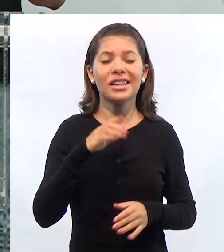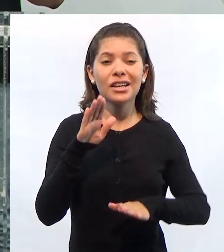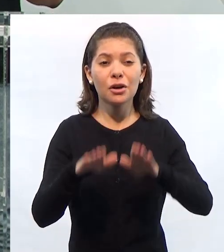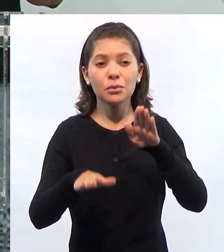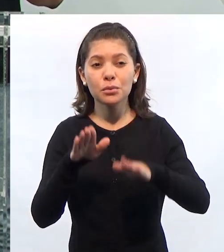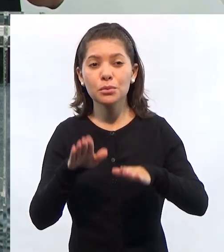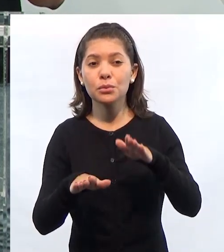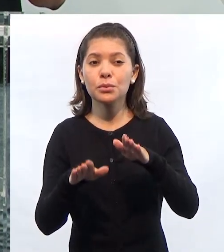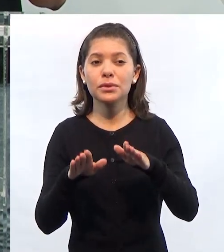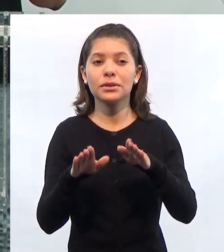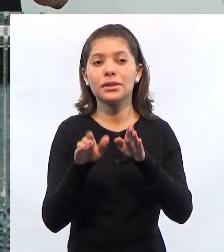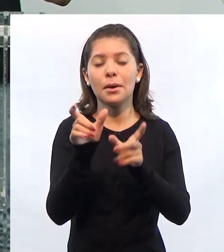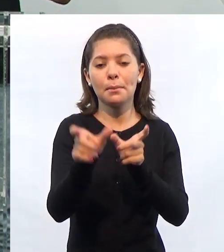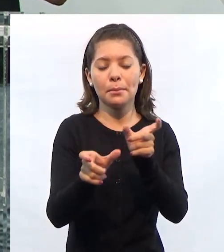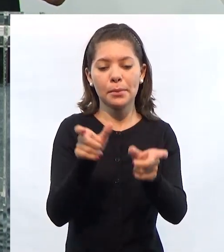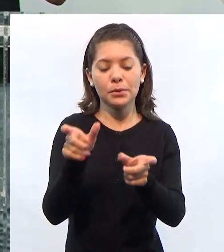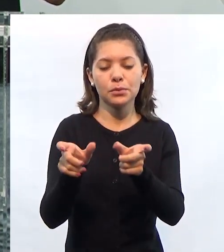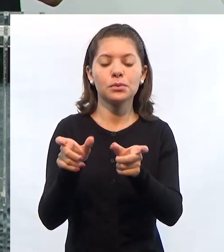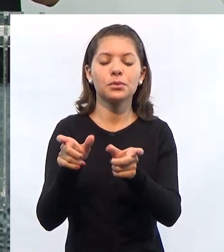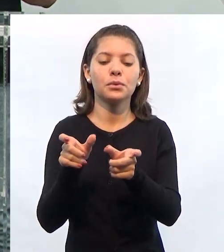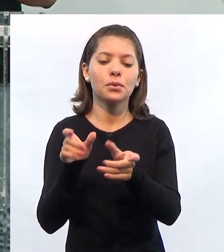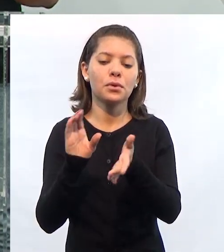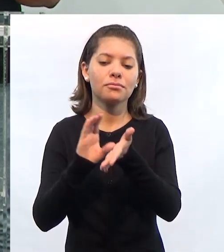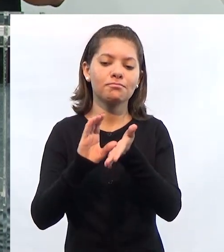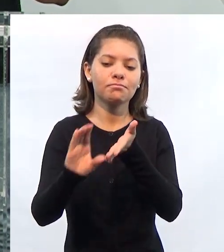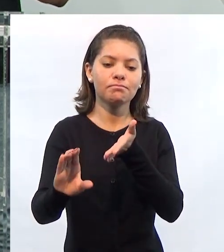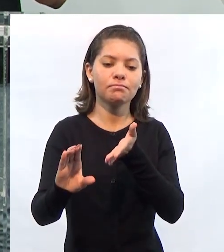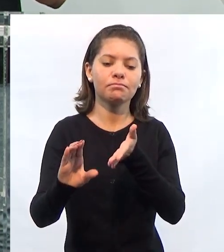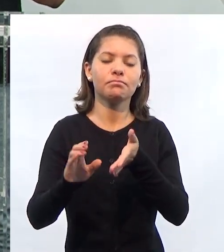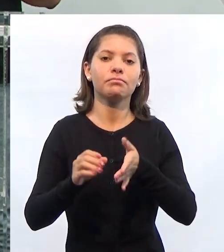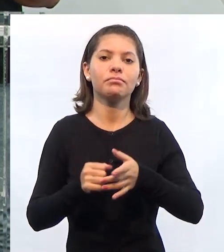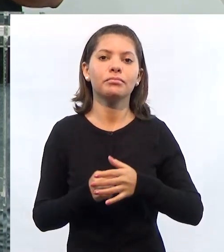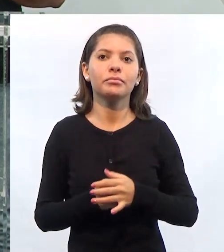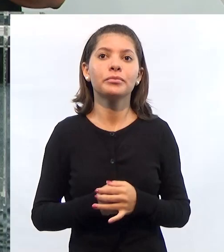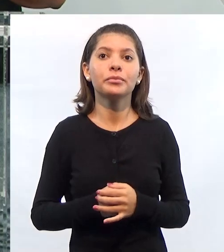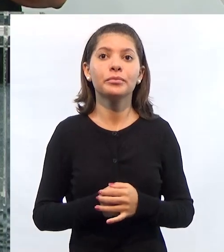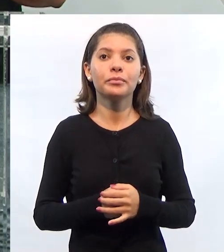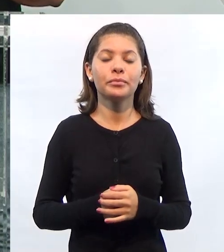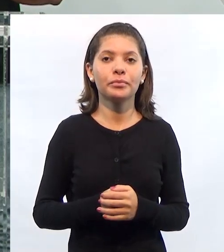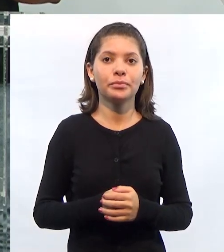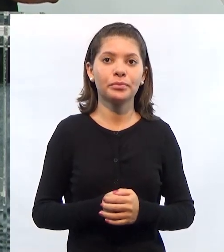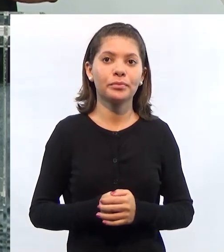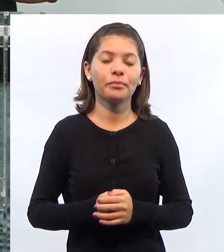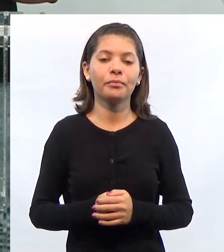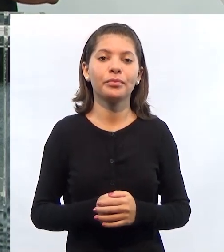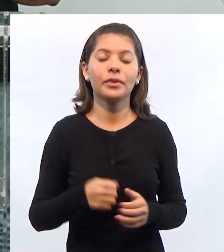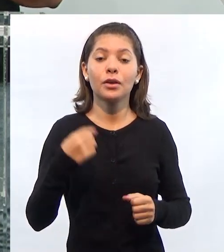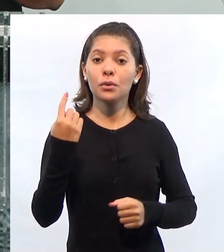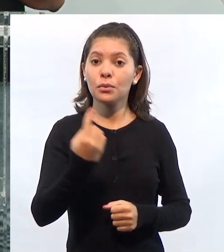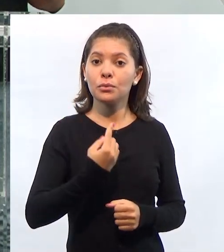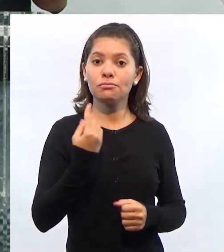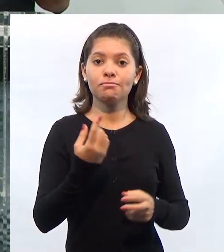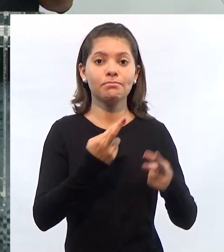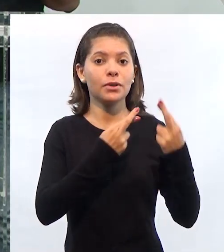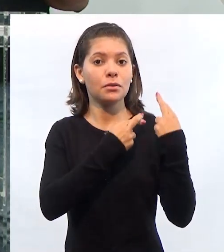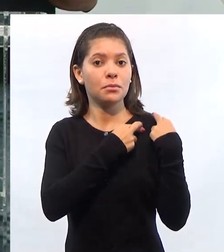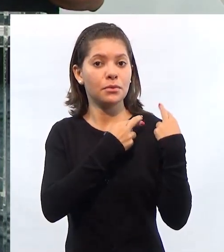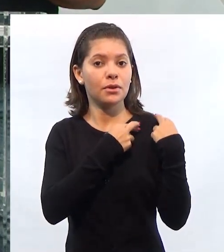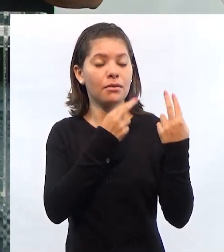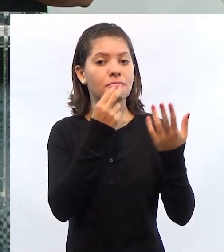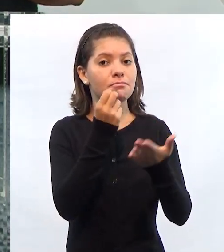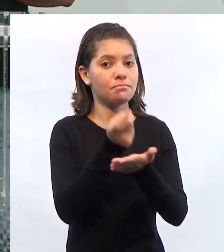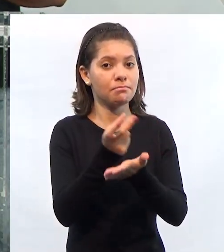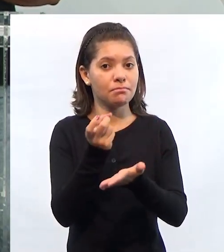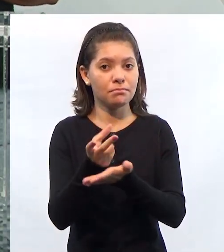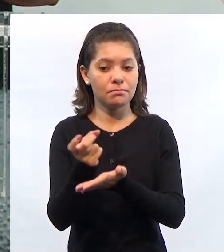alguns fornecedores, o indicado é inclusive um fornecedor, que ele vai ser o único responsável por vender para